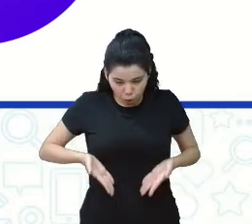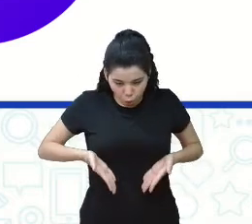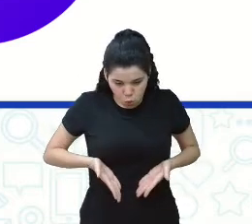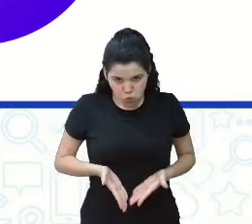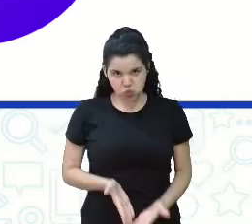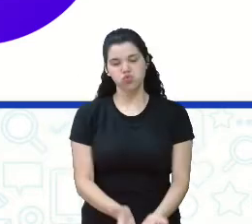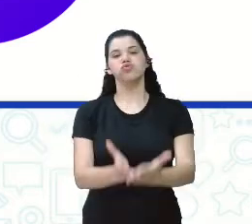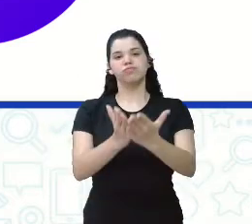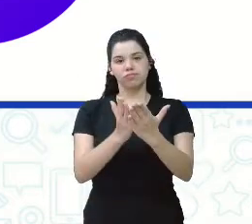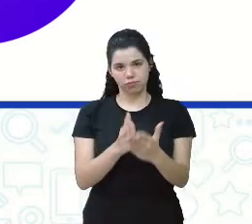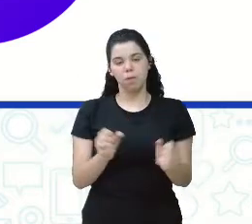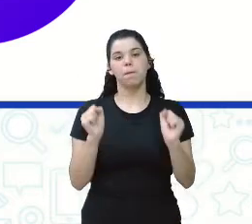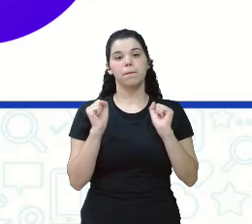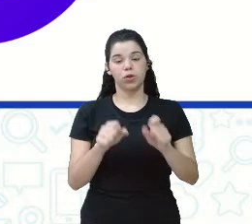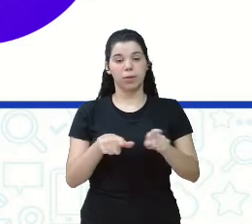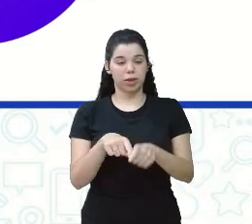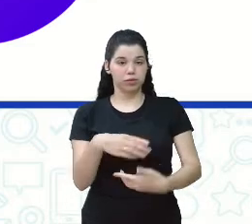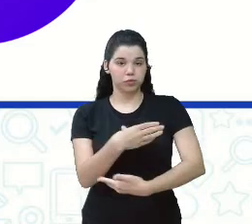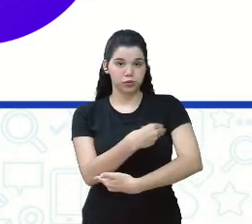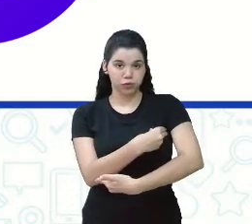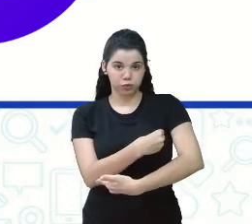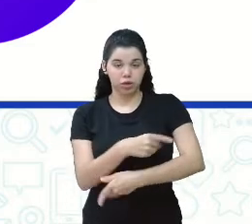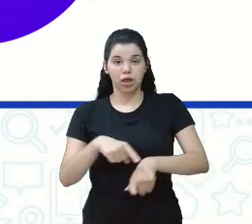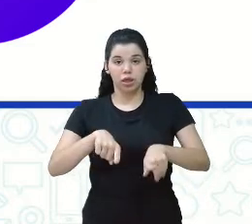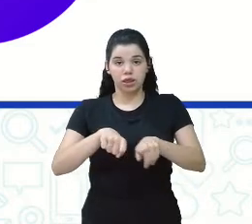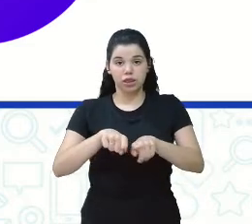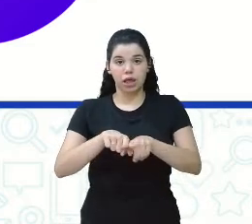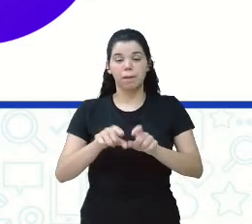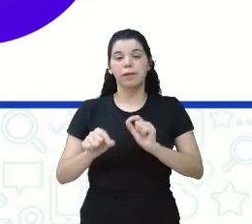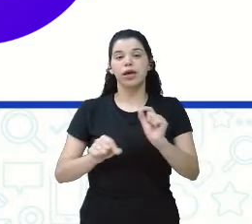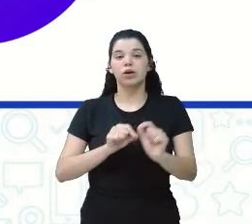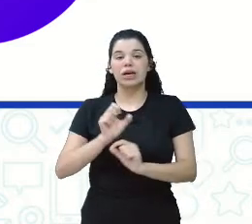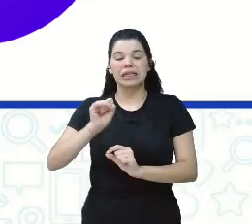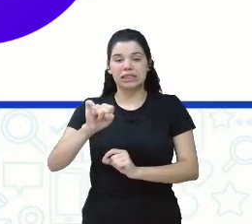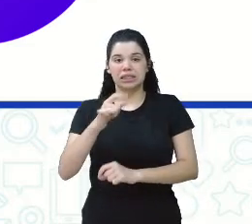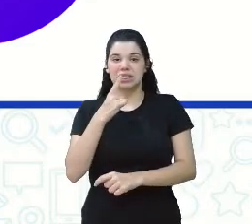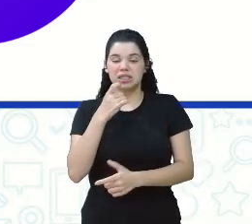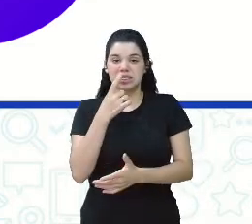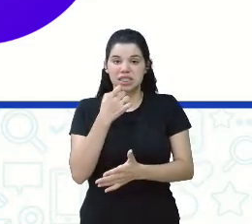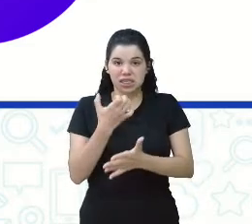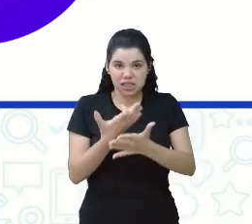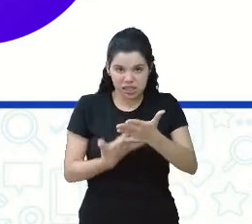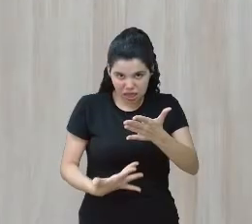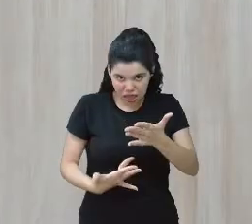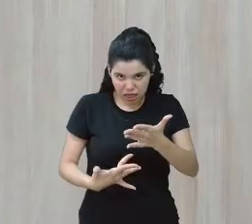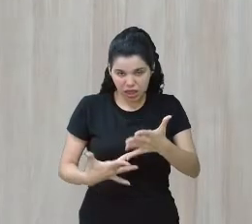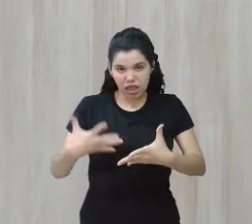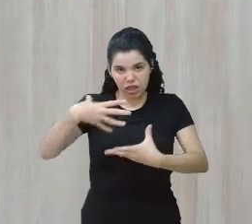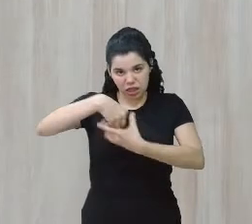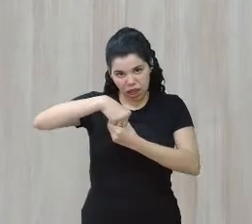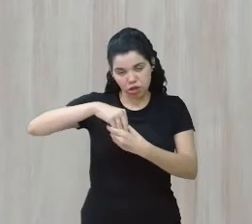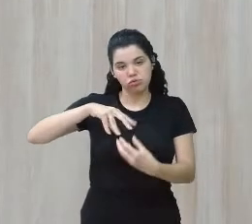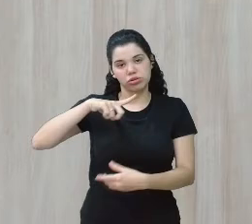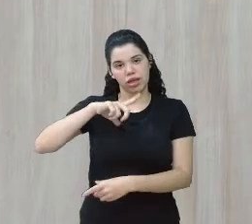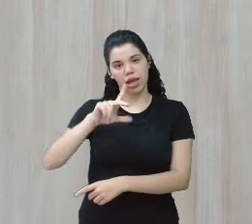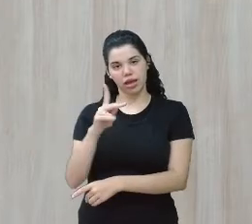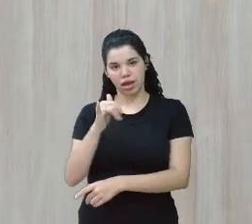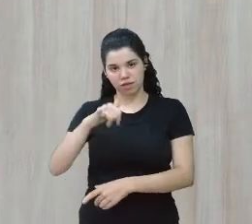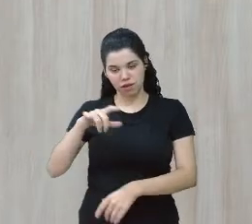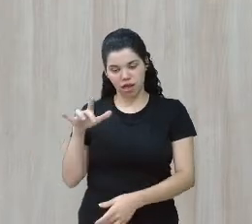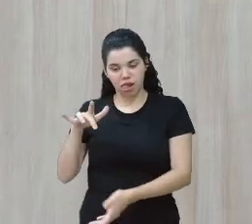a amamentação e por meio também do contato com sangue infectado. Relembrando isso que nós vimos na